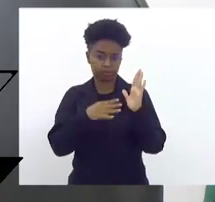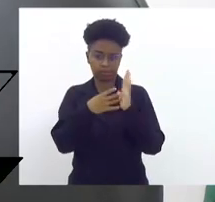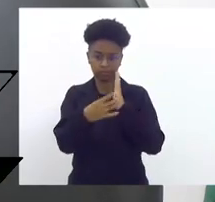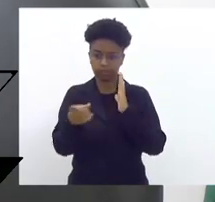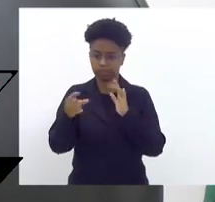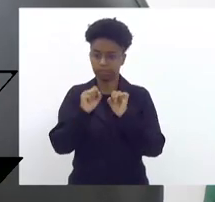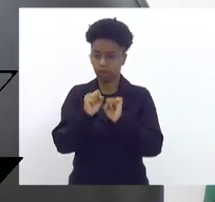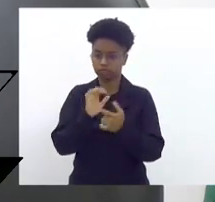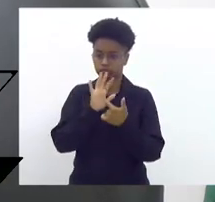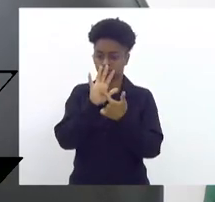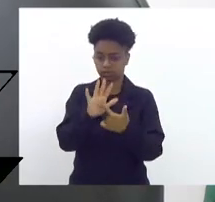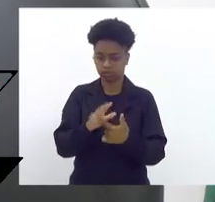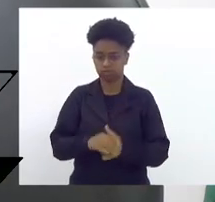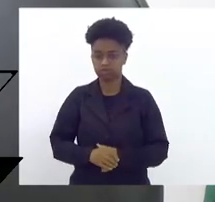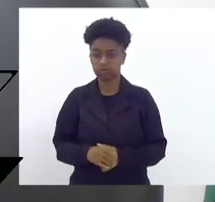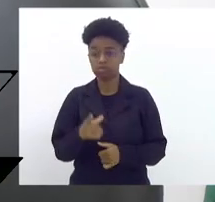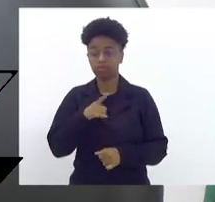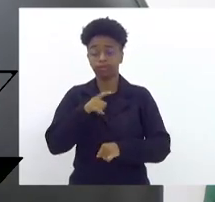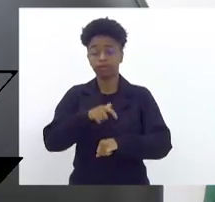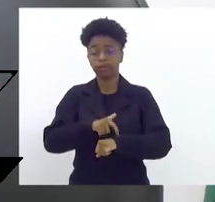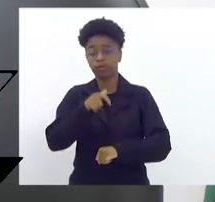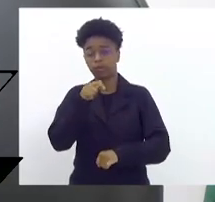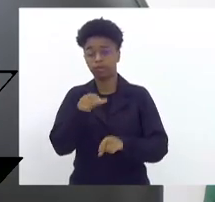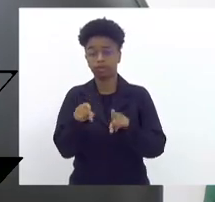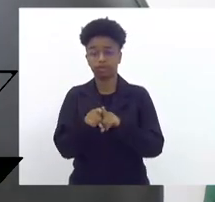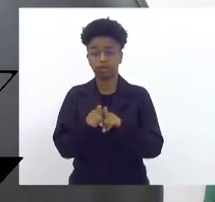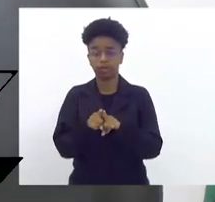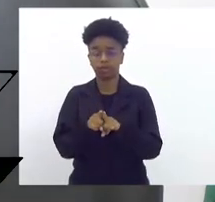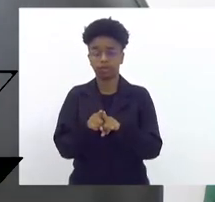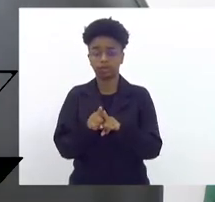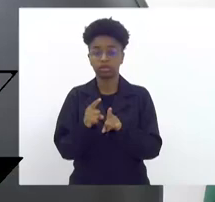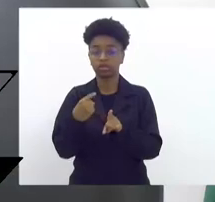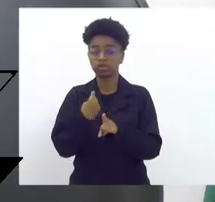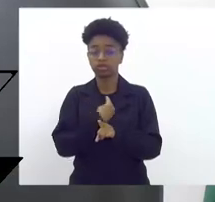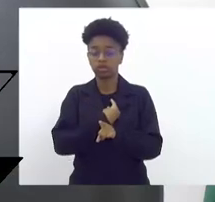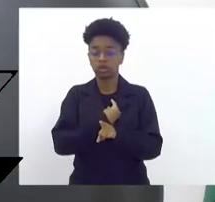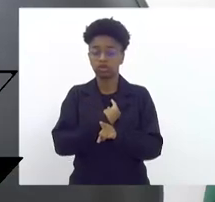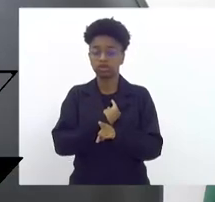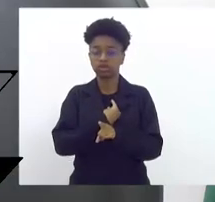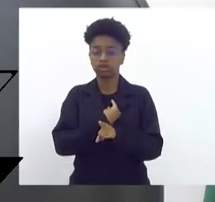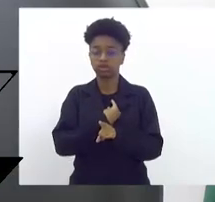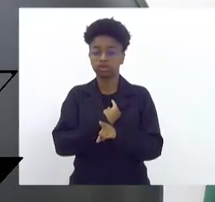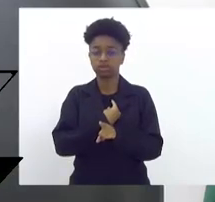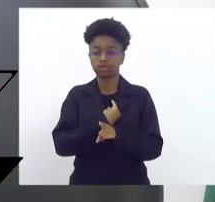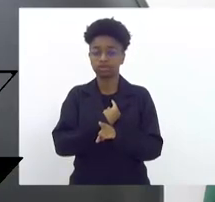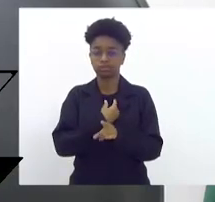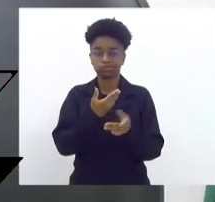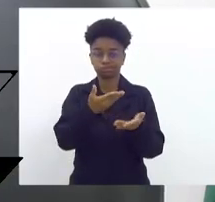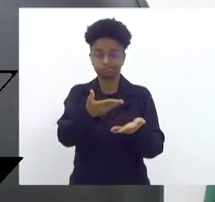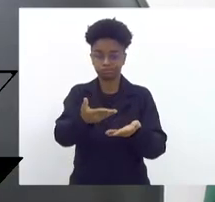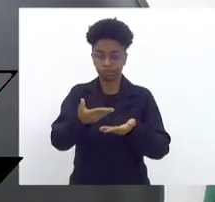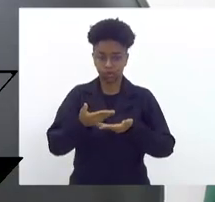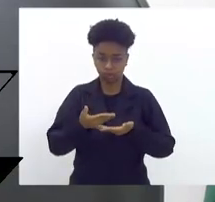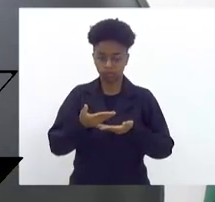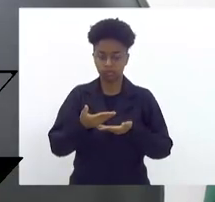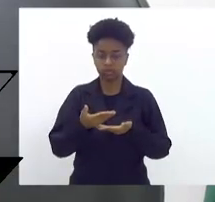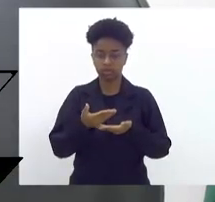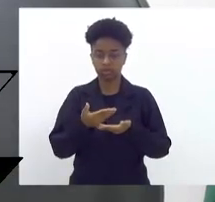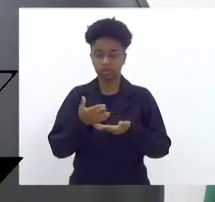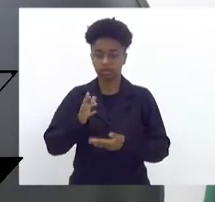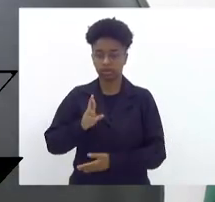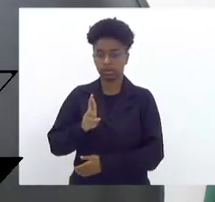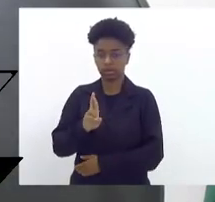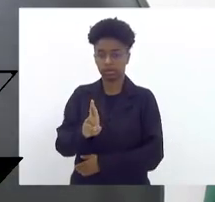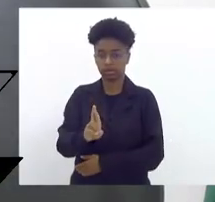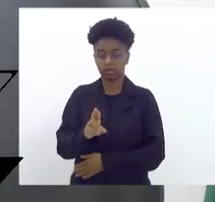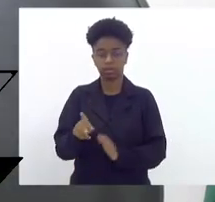pode apontar um momento para a gente também fazer a escuta convidar alguma representação